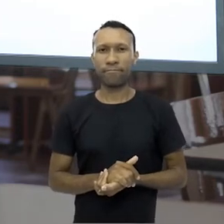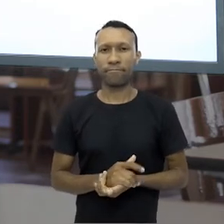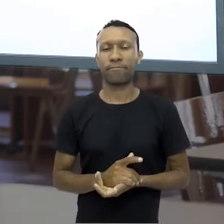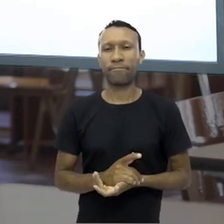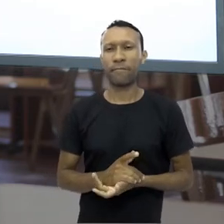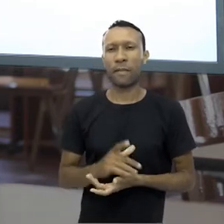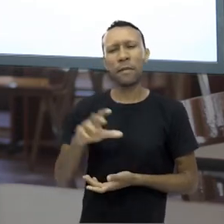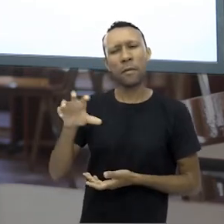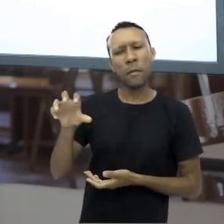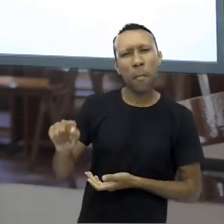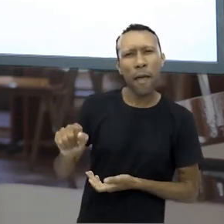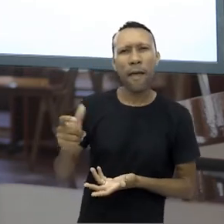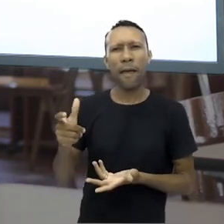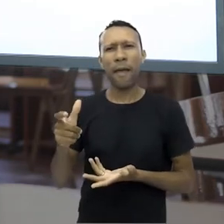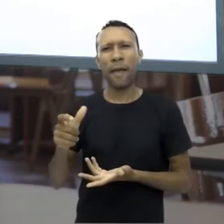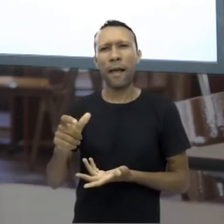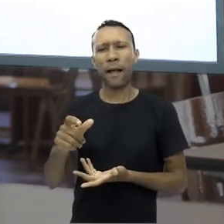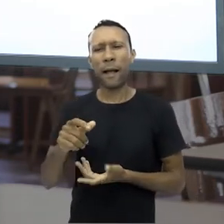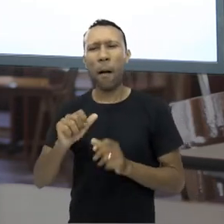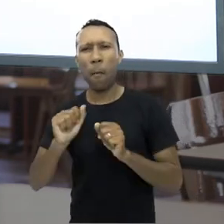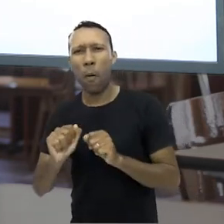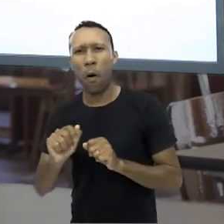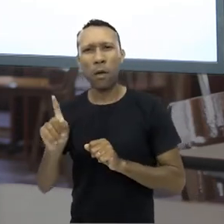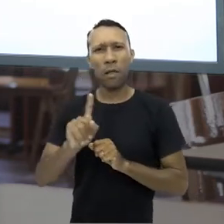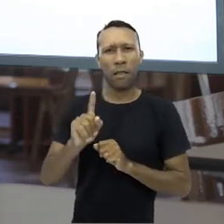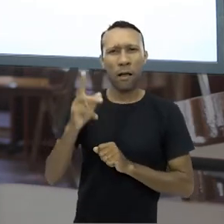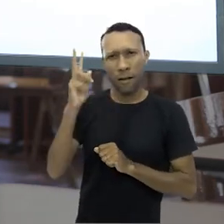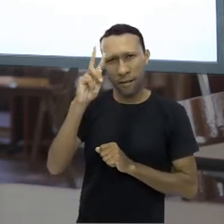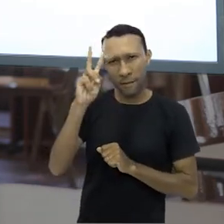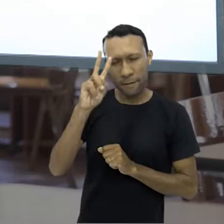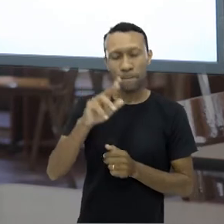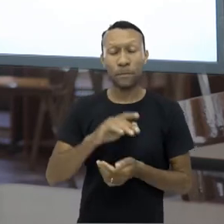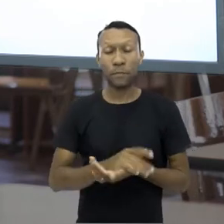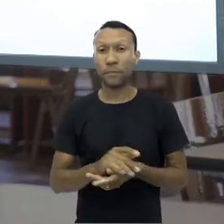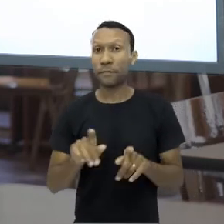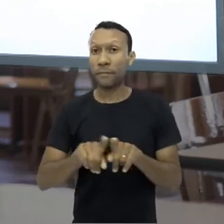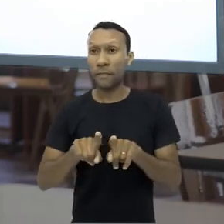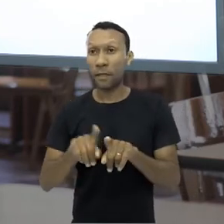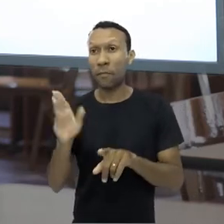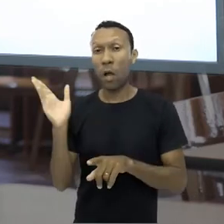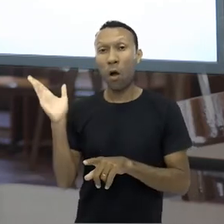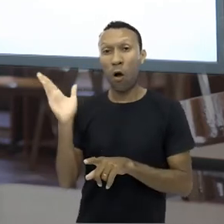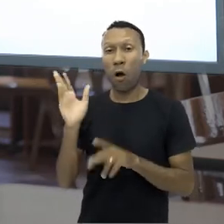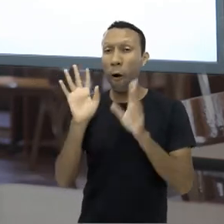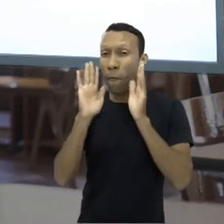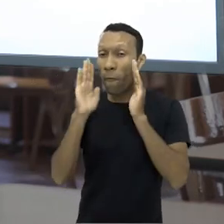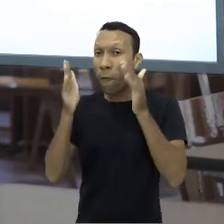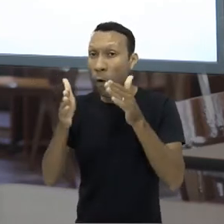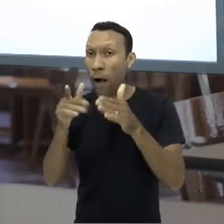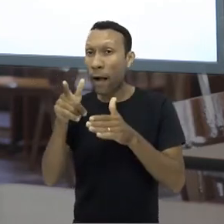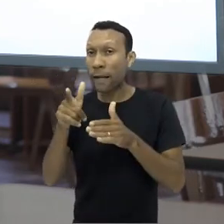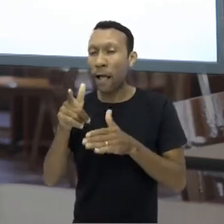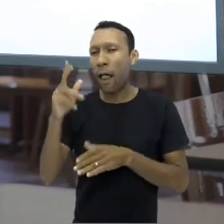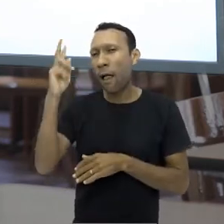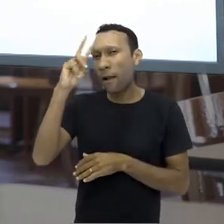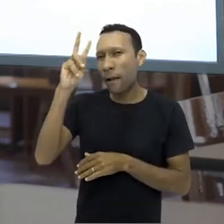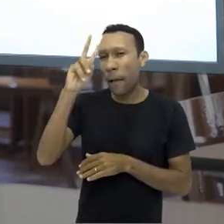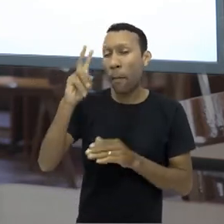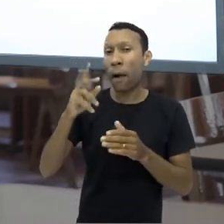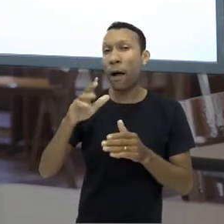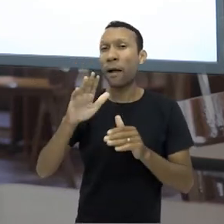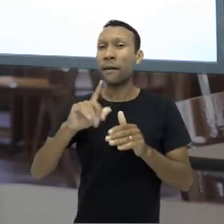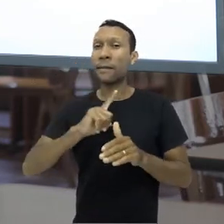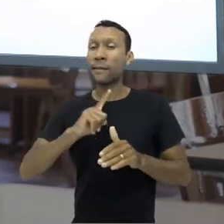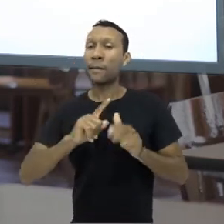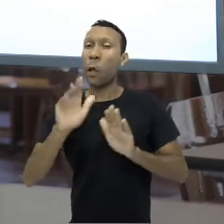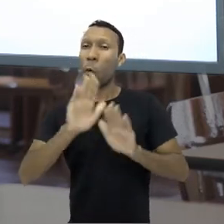São coisas que a gente consegue segurar na nossa mão, que existe no mundo real, tá ok? Aí, ó, pessoal, eu queria focar mais aqui pra gente lembrar. Pra gente não